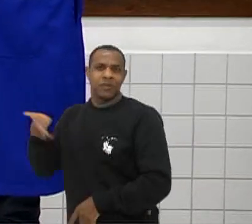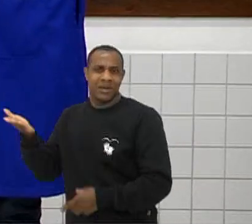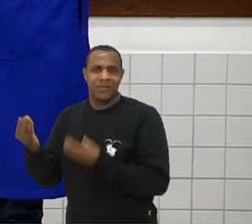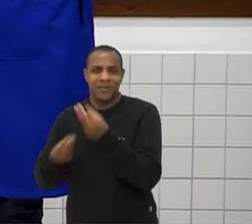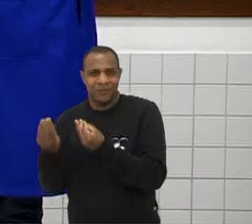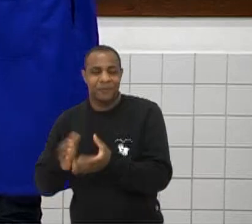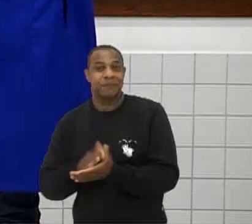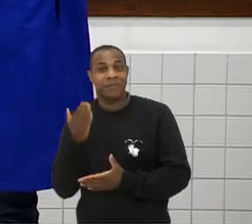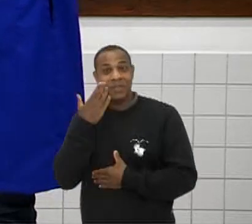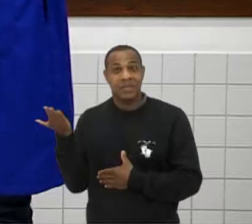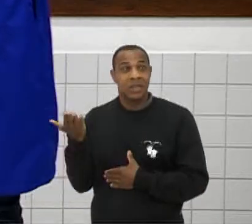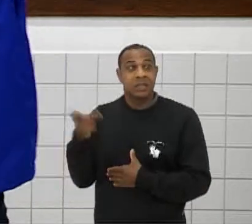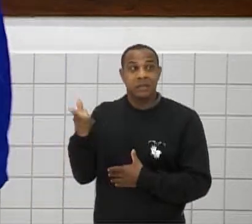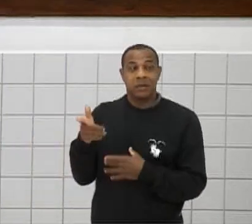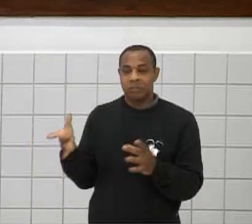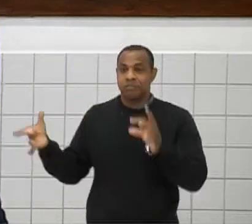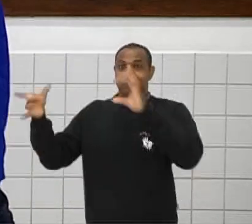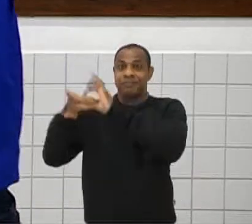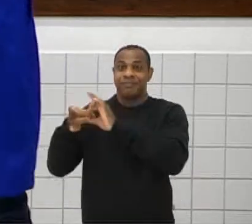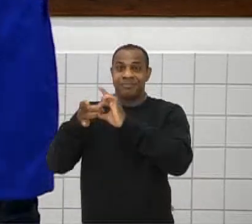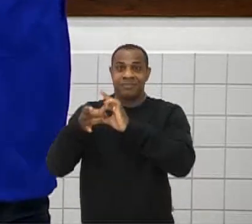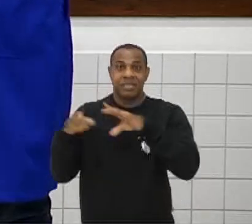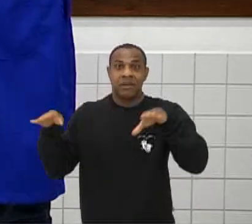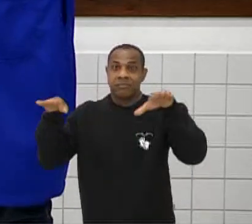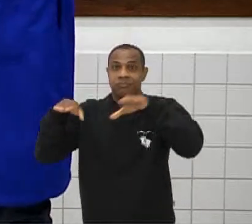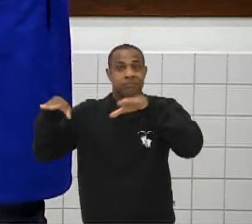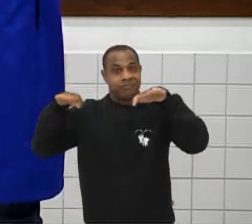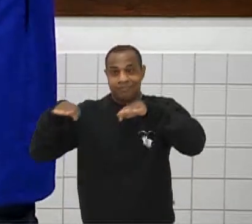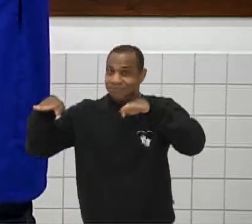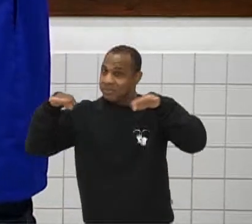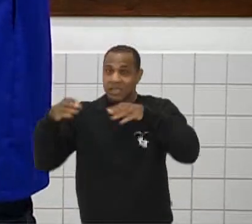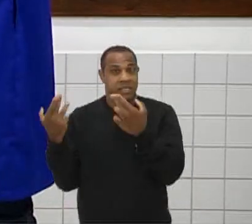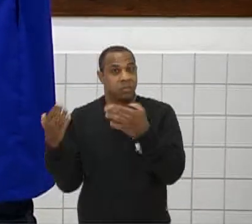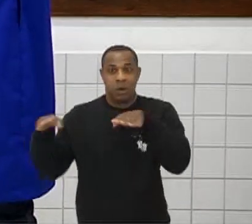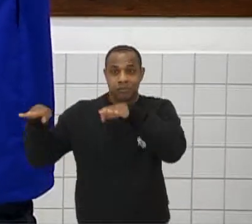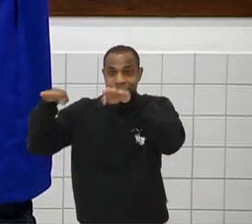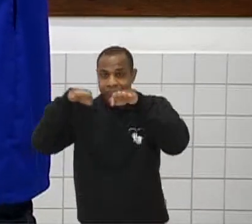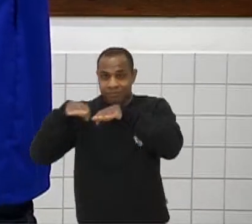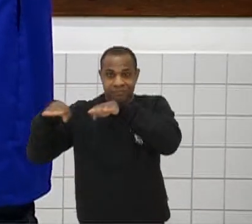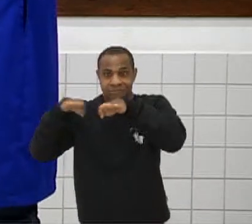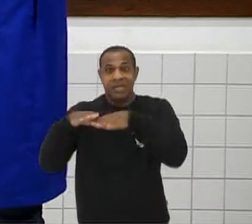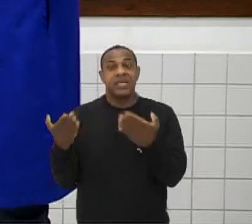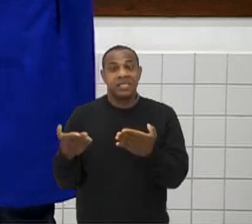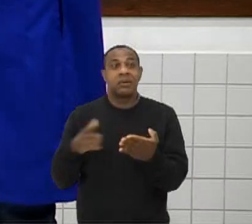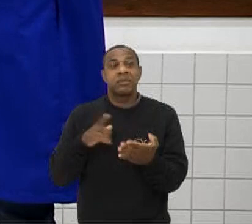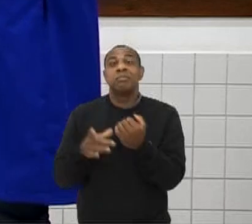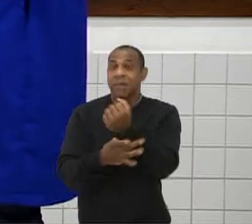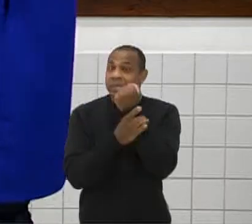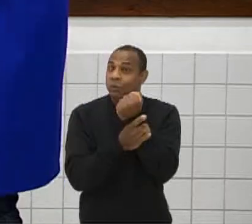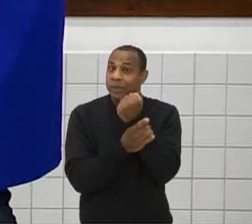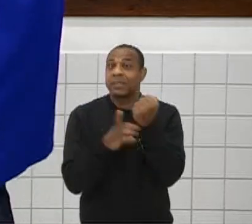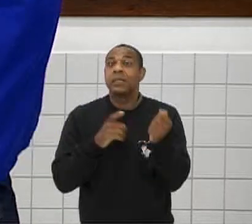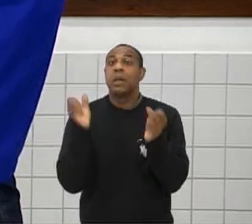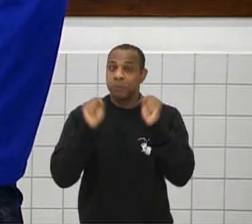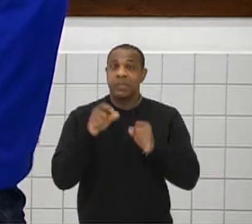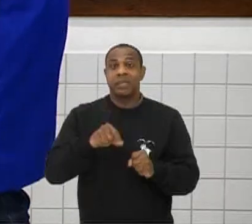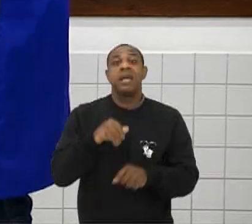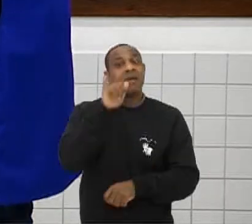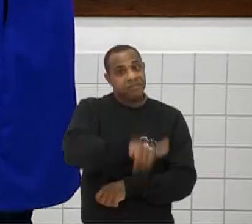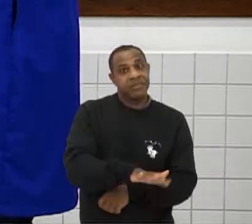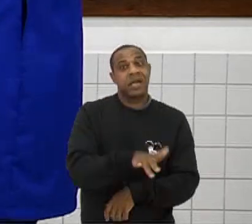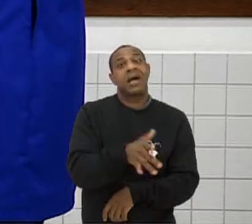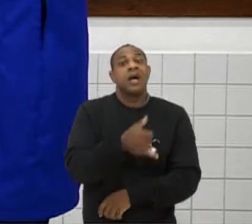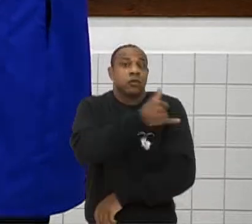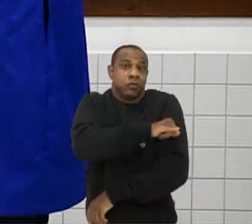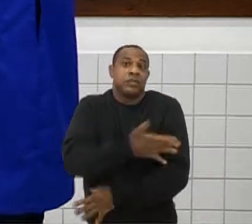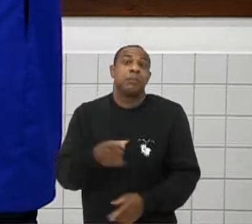Brasil agora e Portugal estavam de igual a igual, mesmo nível. Porque assim ele tentava garantir que ele pudesse ficar no Rio de Janeiro, porque ele